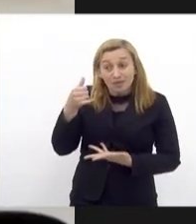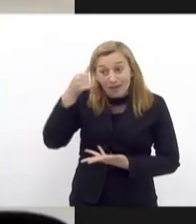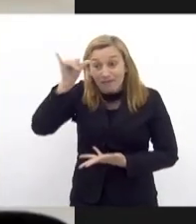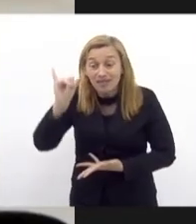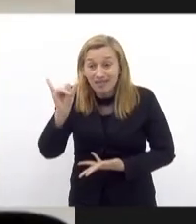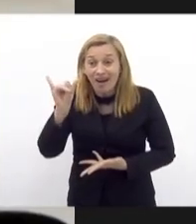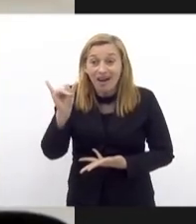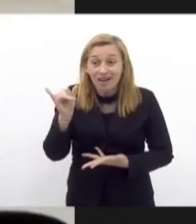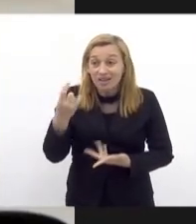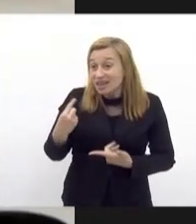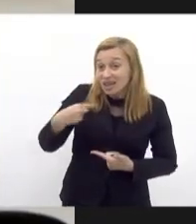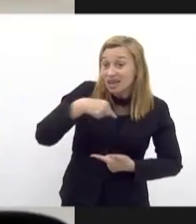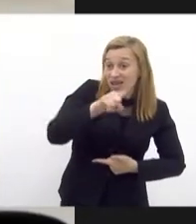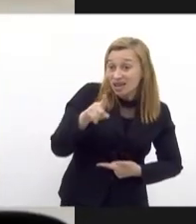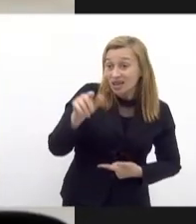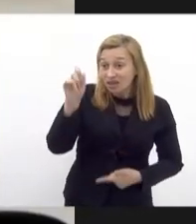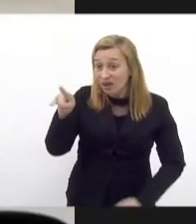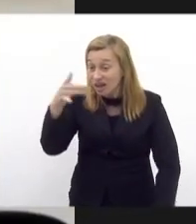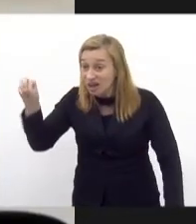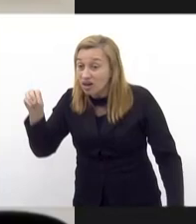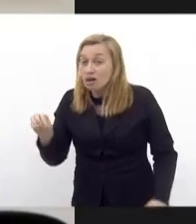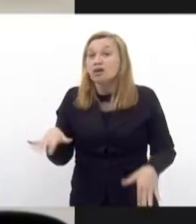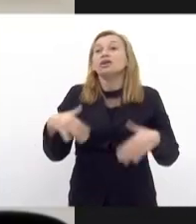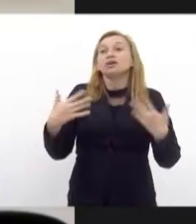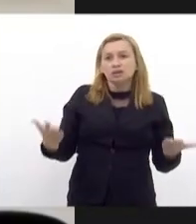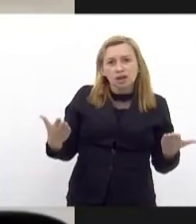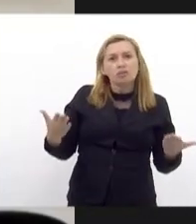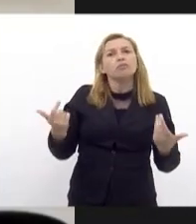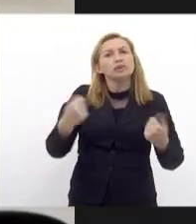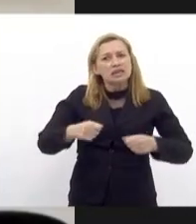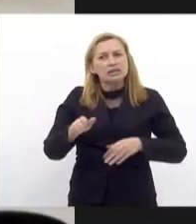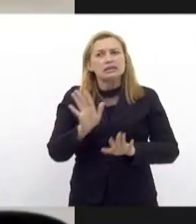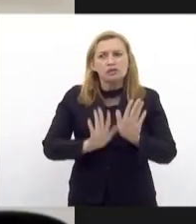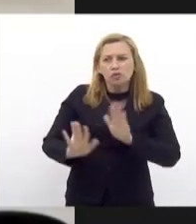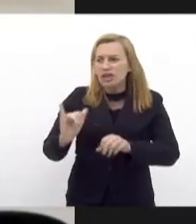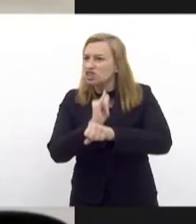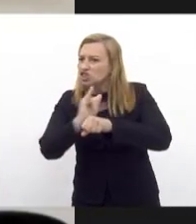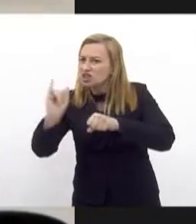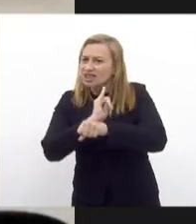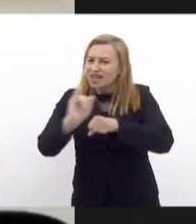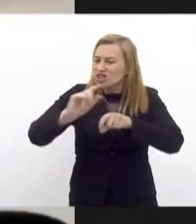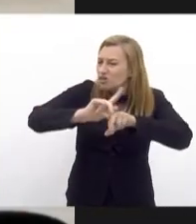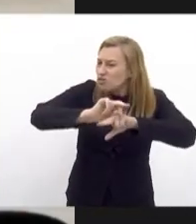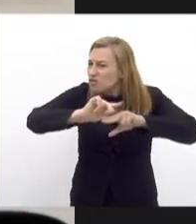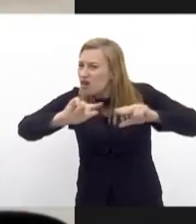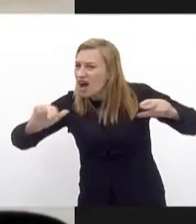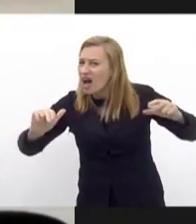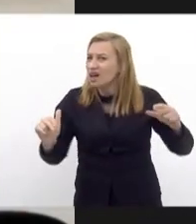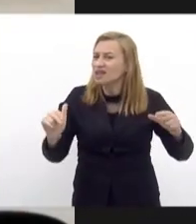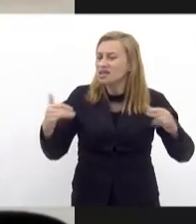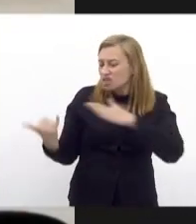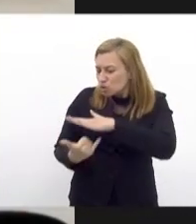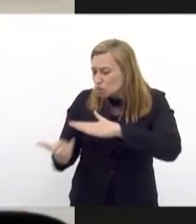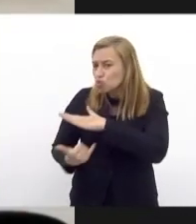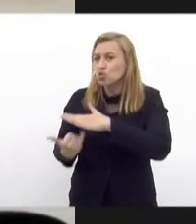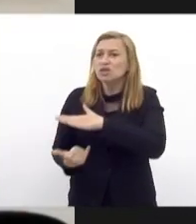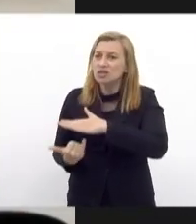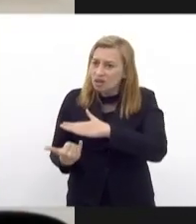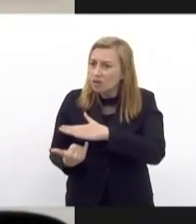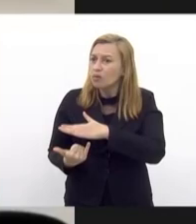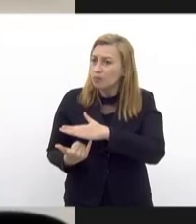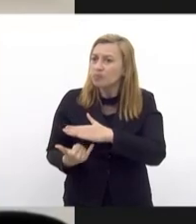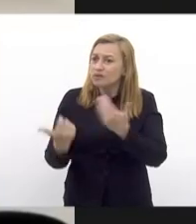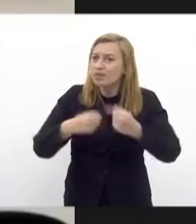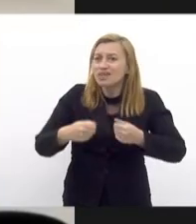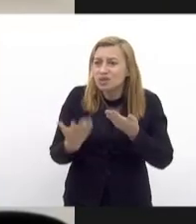de, né, ter que ir até o galeão, etc. Isso tudo tem que ser muito bem cuidado. E são várias instituições e entidades que